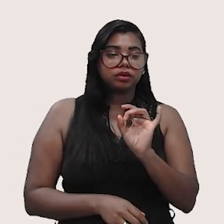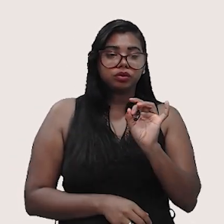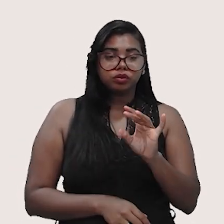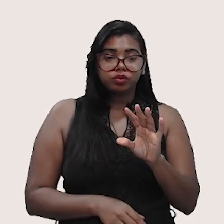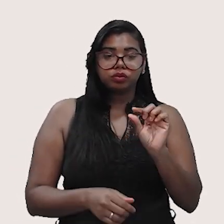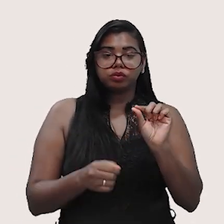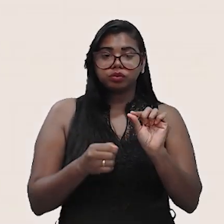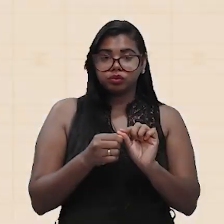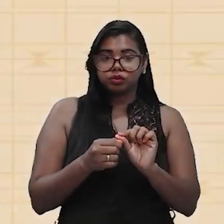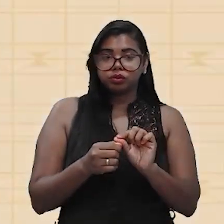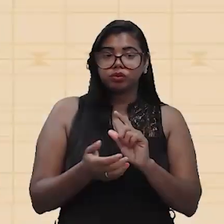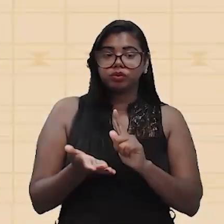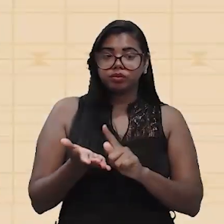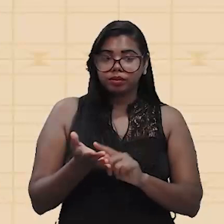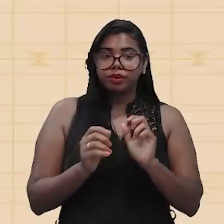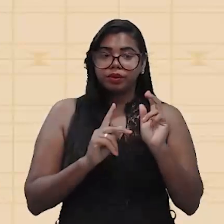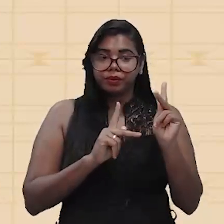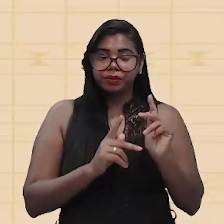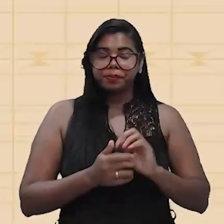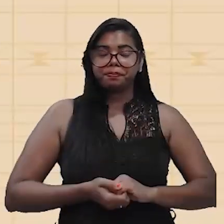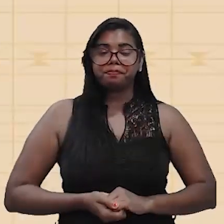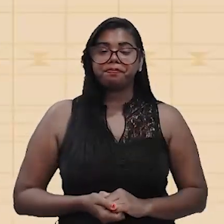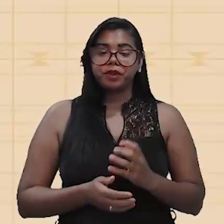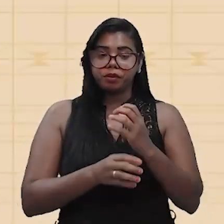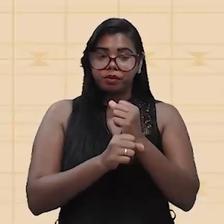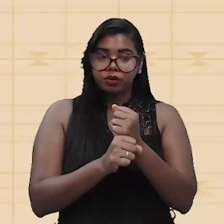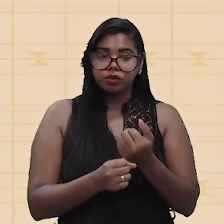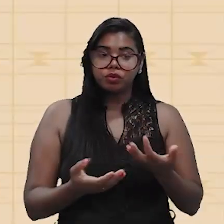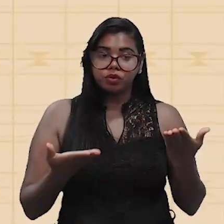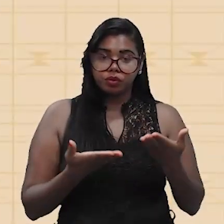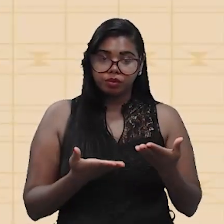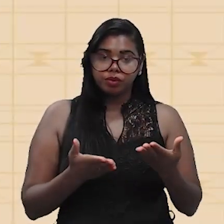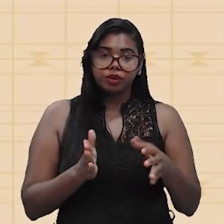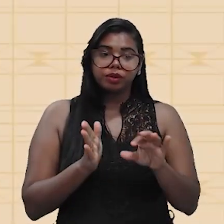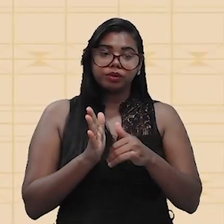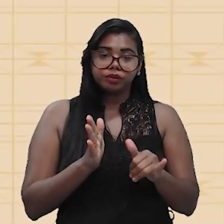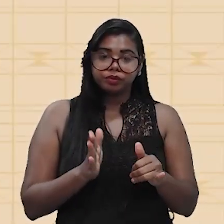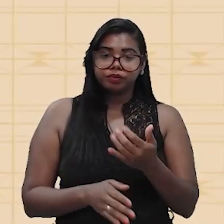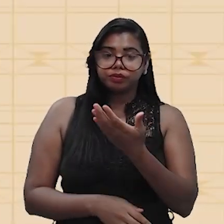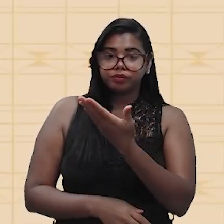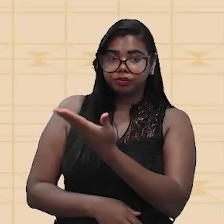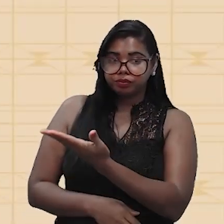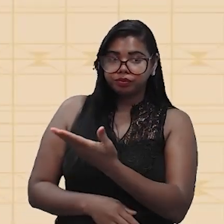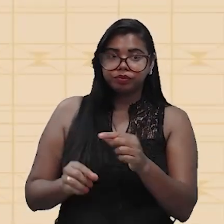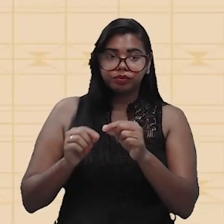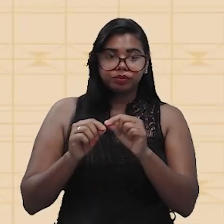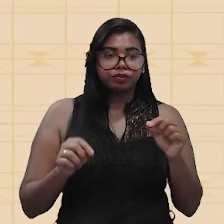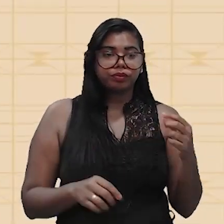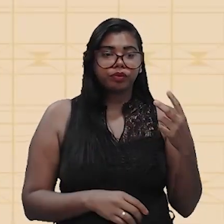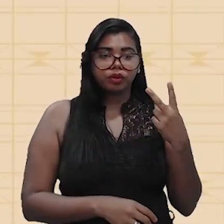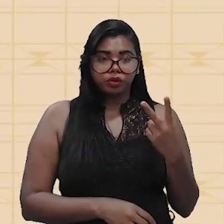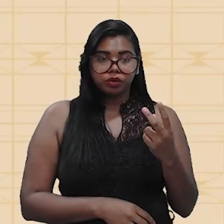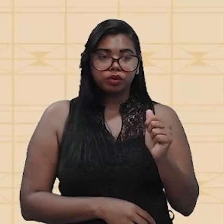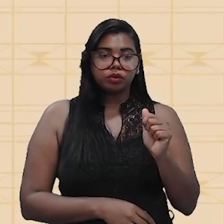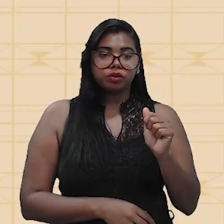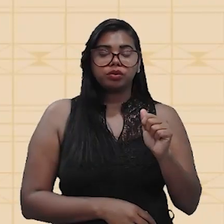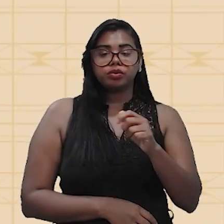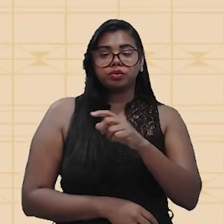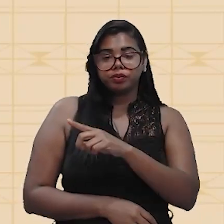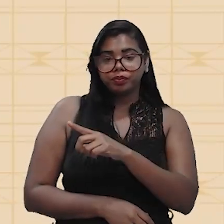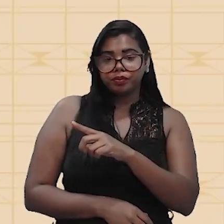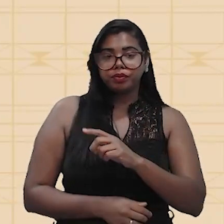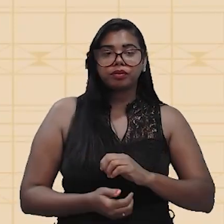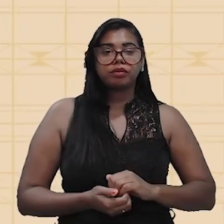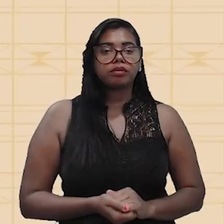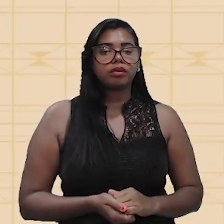algo, belezinha? Então vamos somar os resistores e isso vai dar uma corrente de 2 amperes. No item 00 ele pergunta se a corrente é